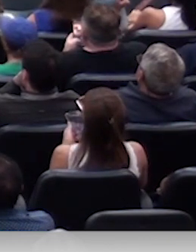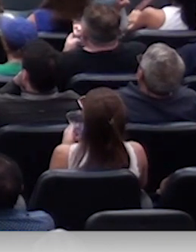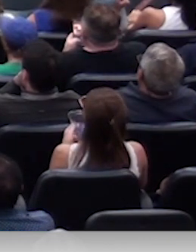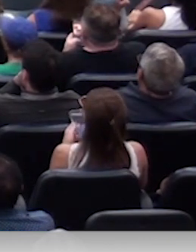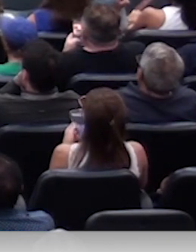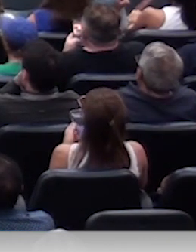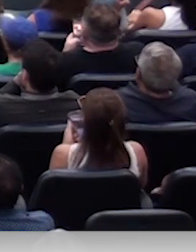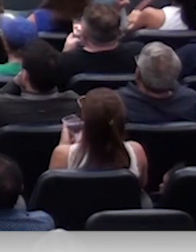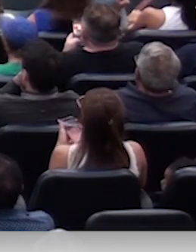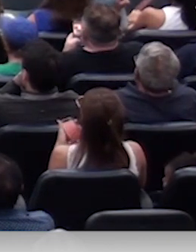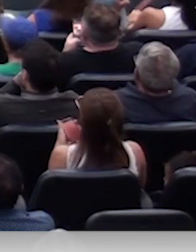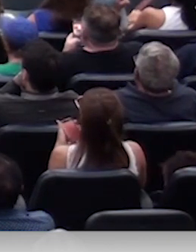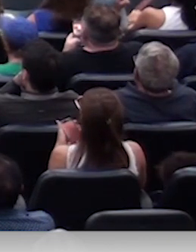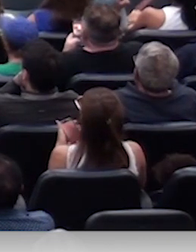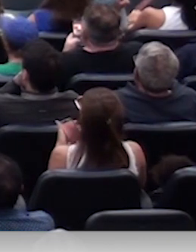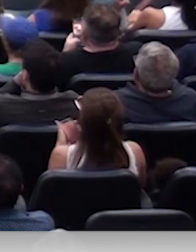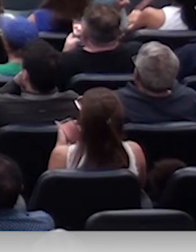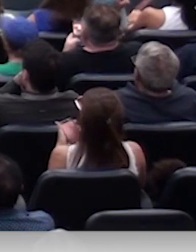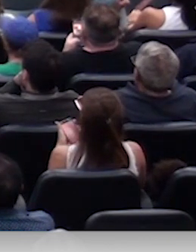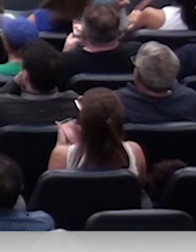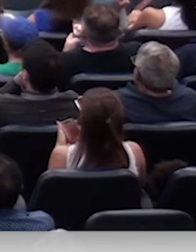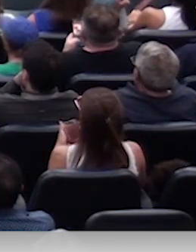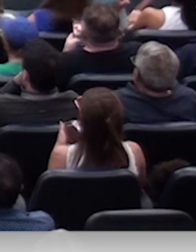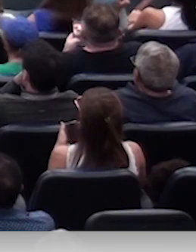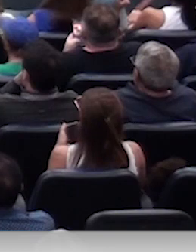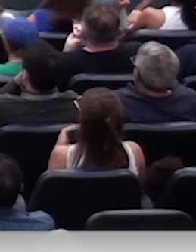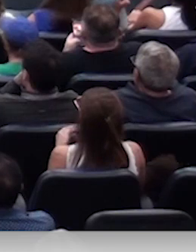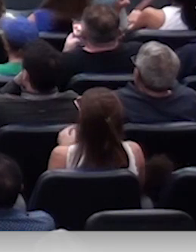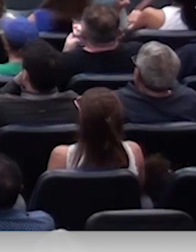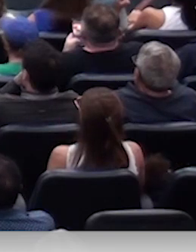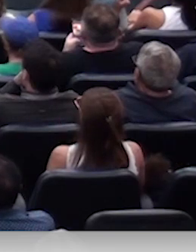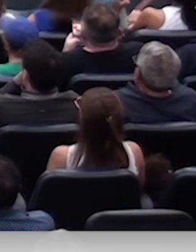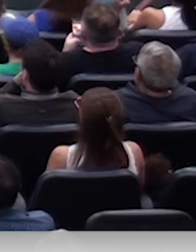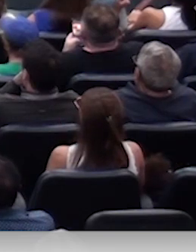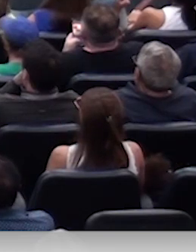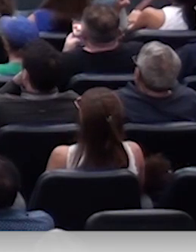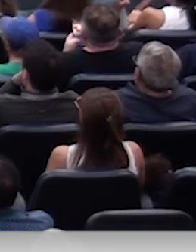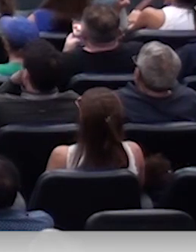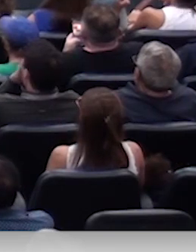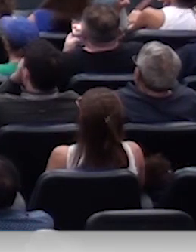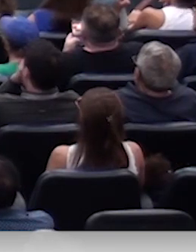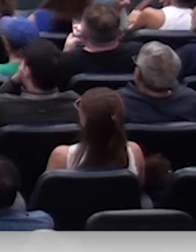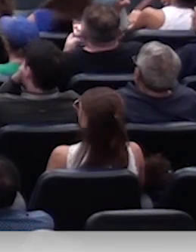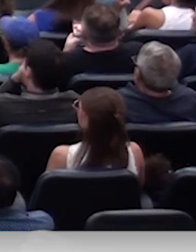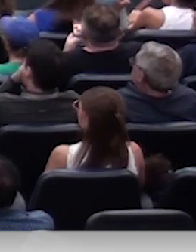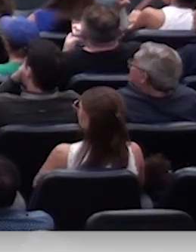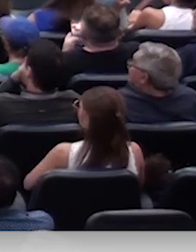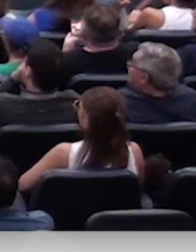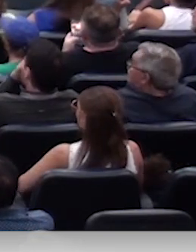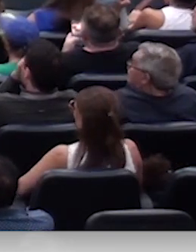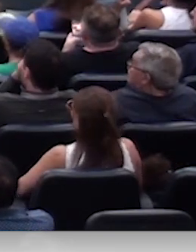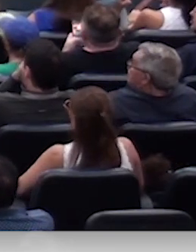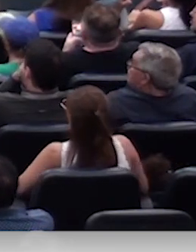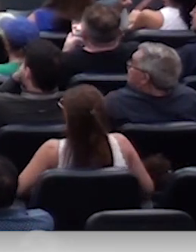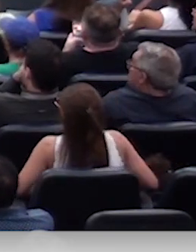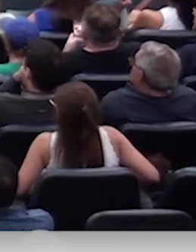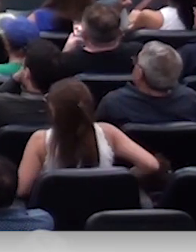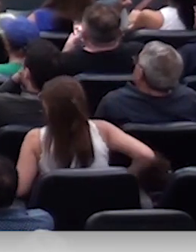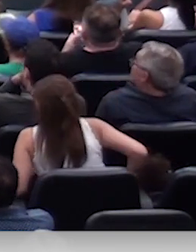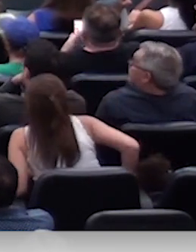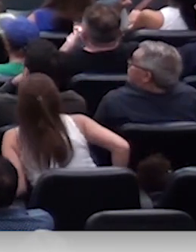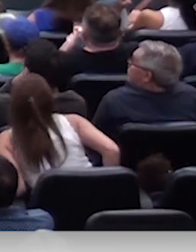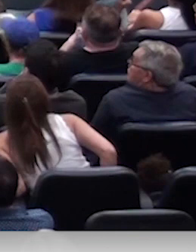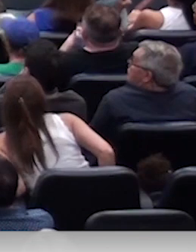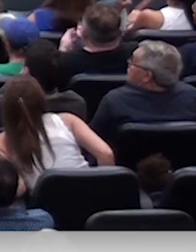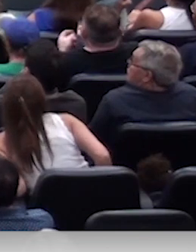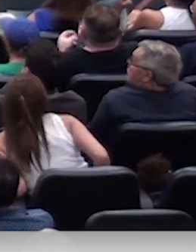pessoal me pediu para suspender a sessão enquanto eles resolvem essa questão aí, até pelas gravações, tá? Então vamos